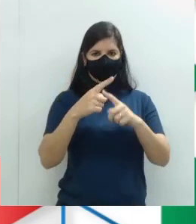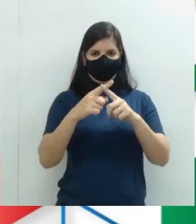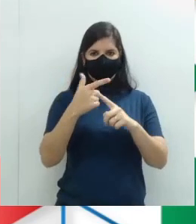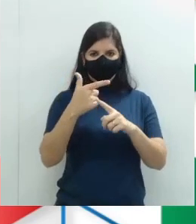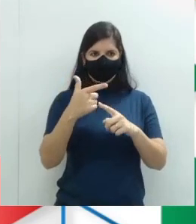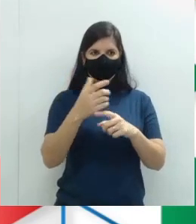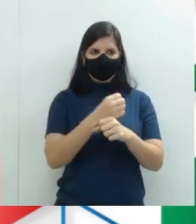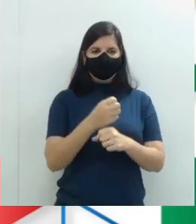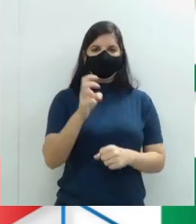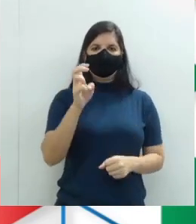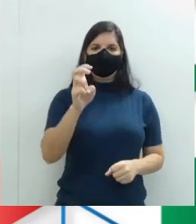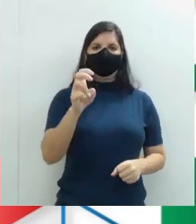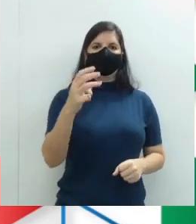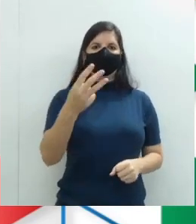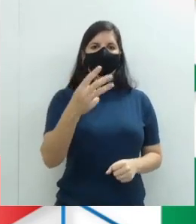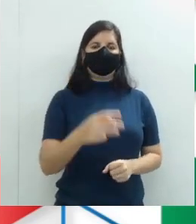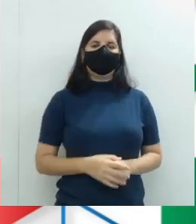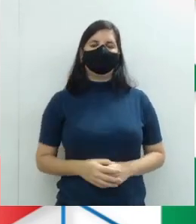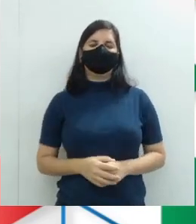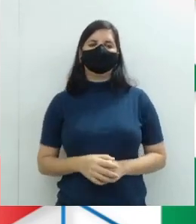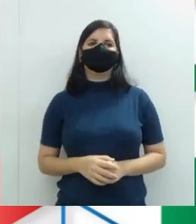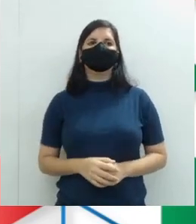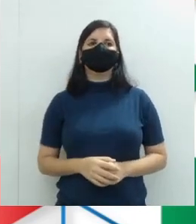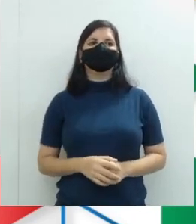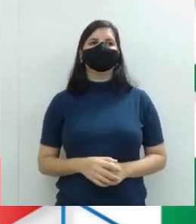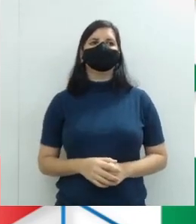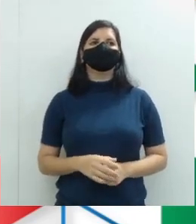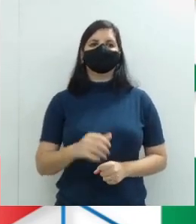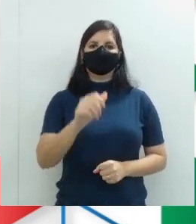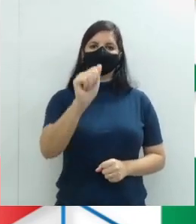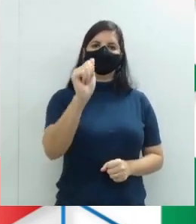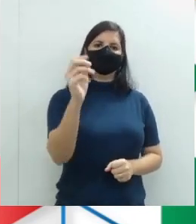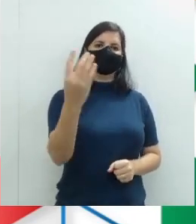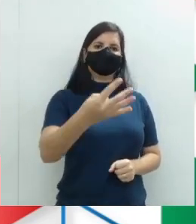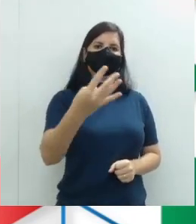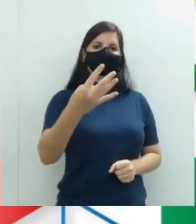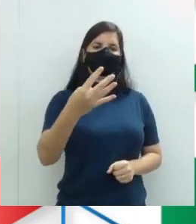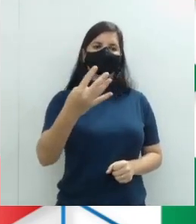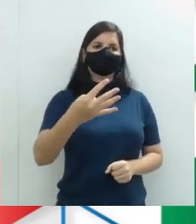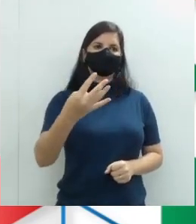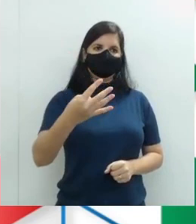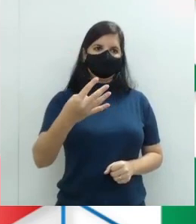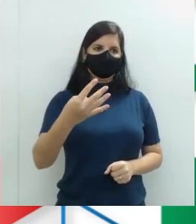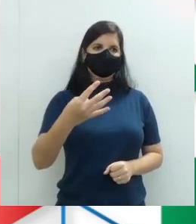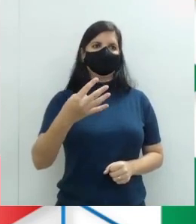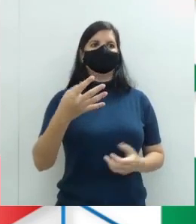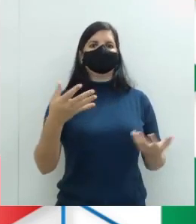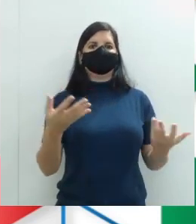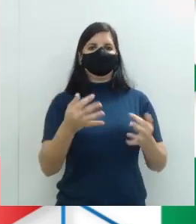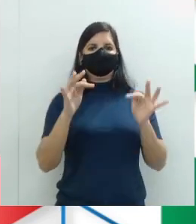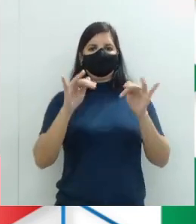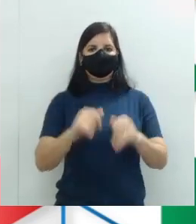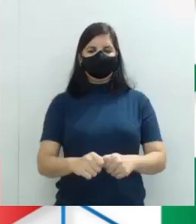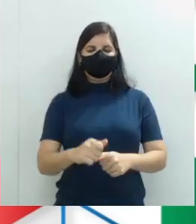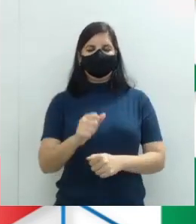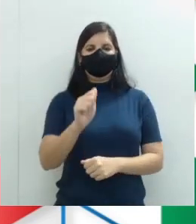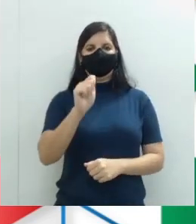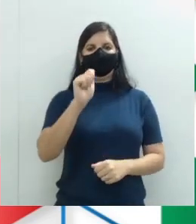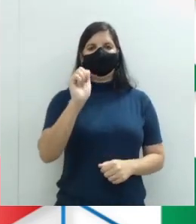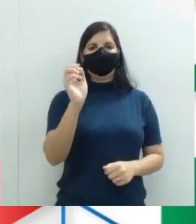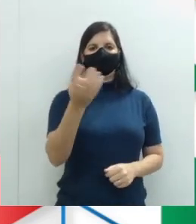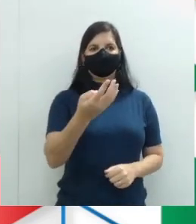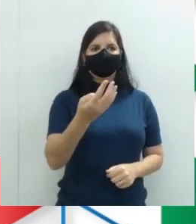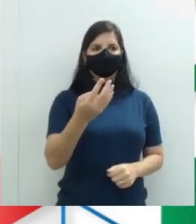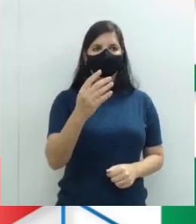2, 54. Ok? Achei, calculou então o A3. Vamos finalizar a questão com o